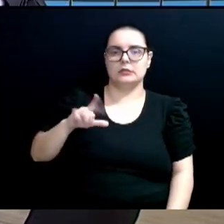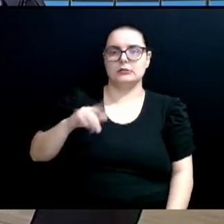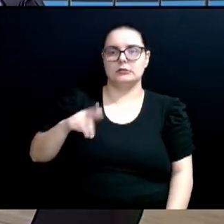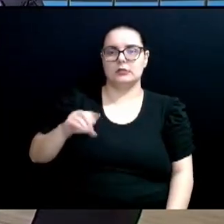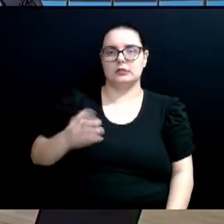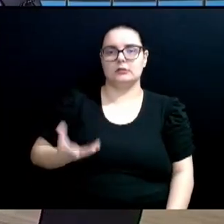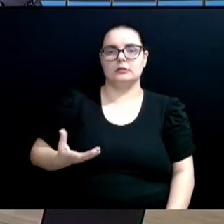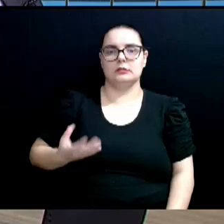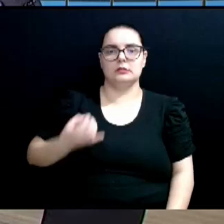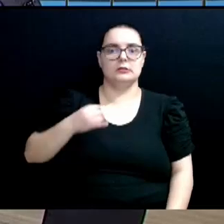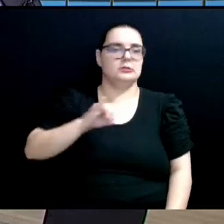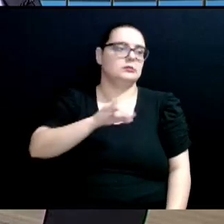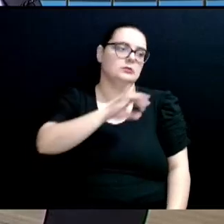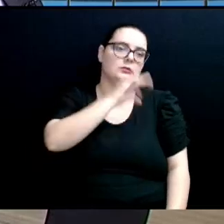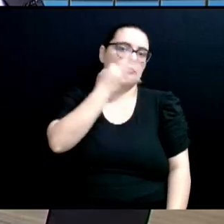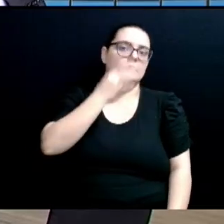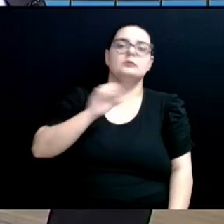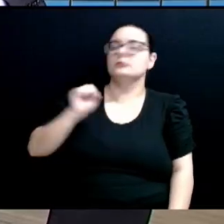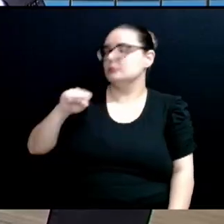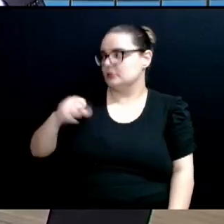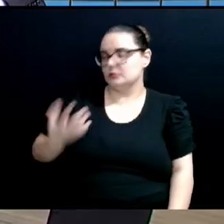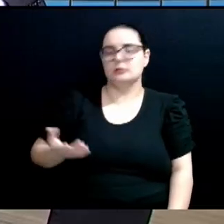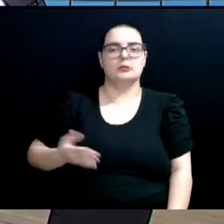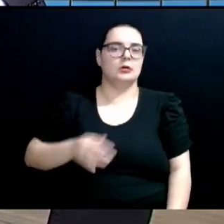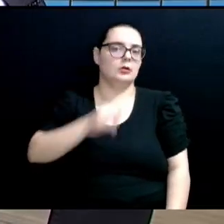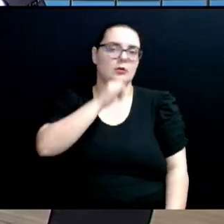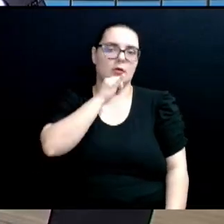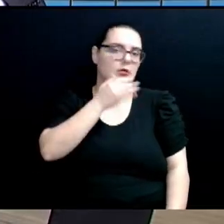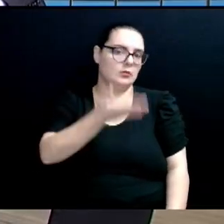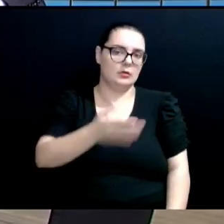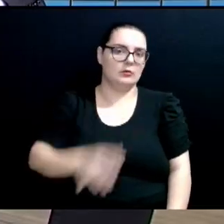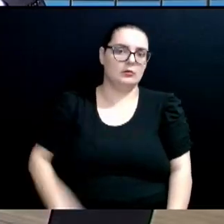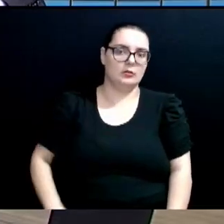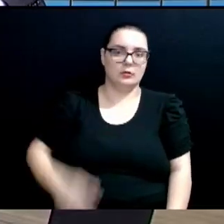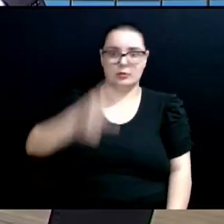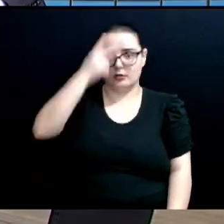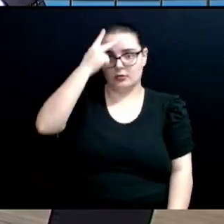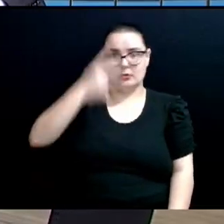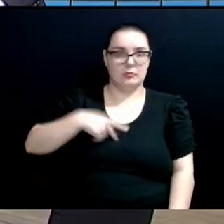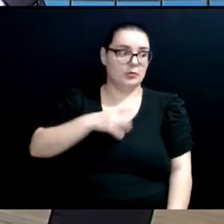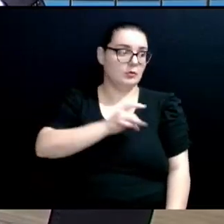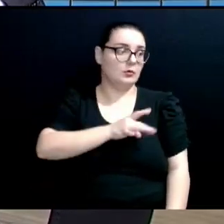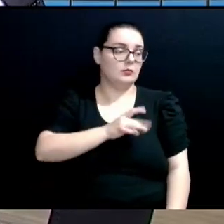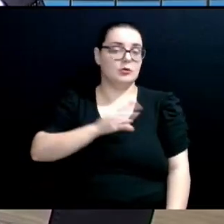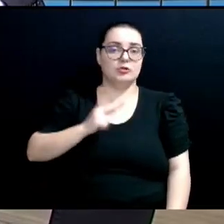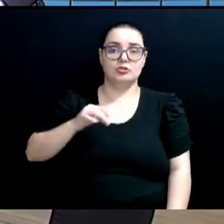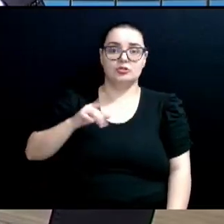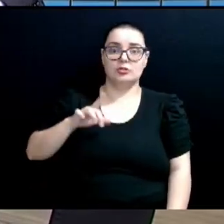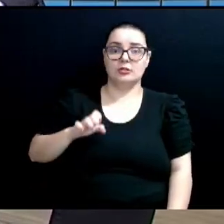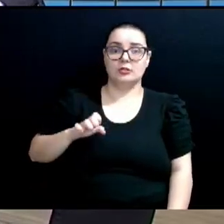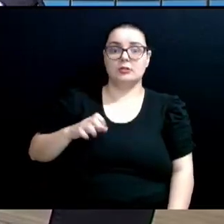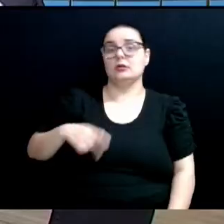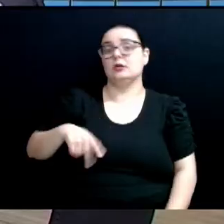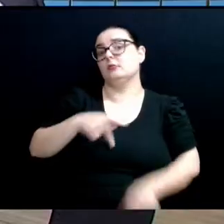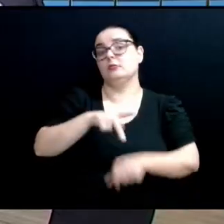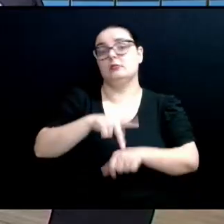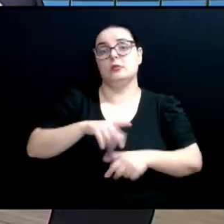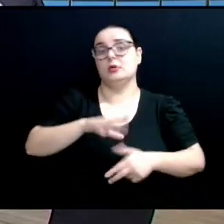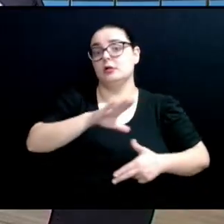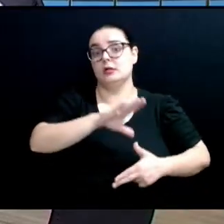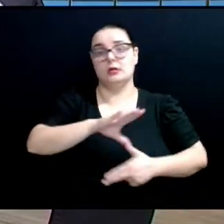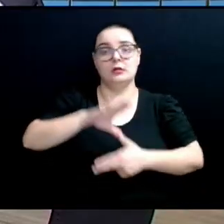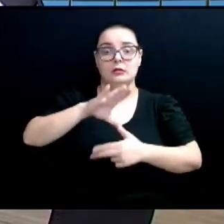França, é um exemplo. Se a gente pegar o próprio Chile, aqui, que é um país tido como um país exemplo na América do Sul, é o